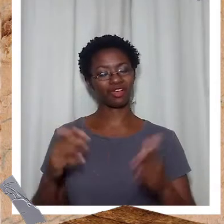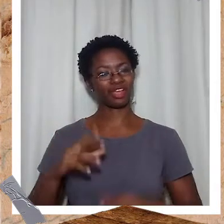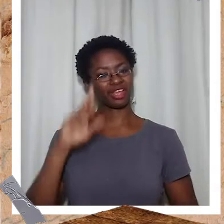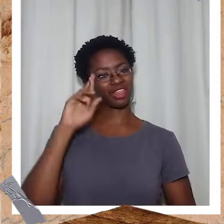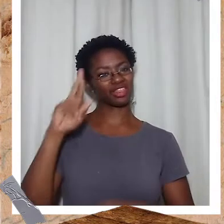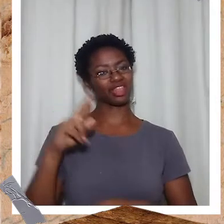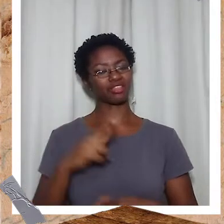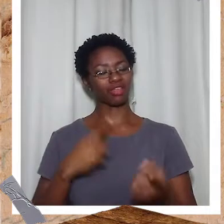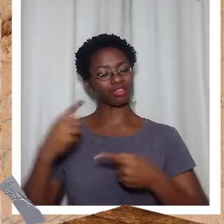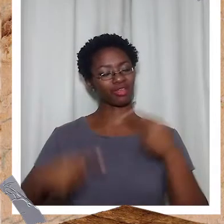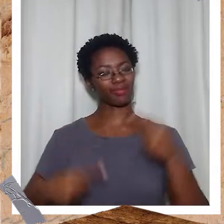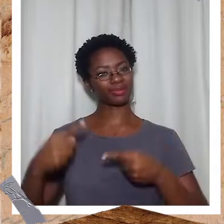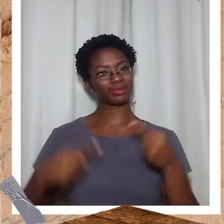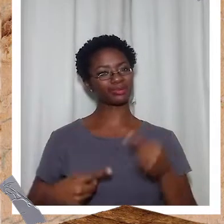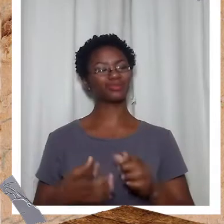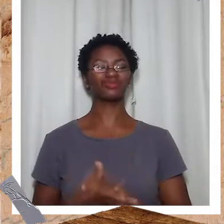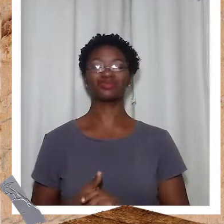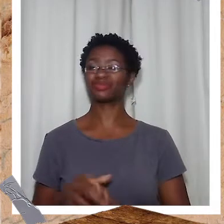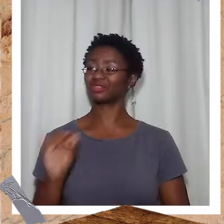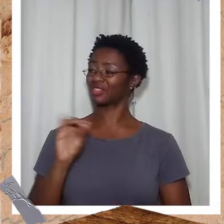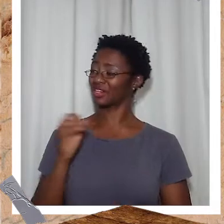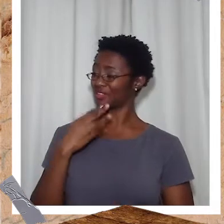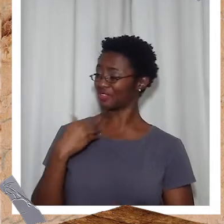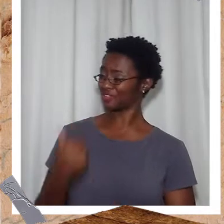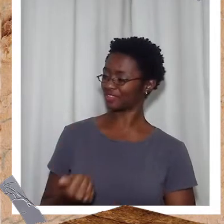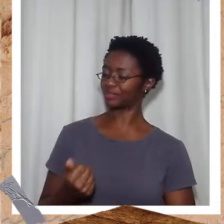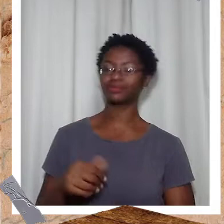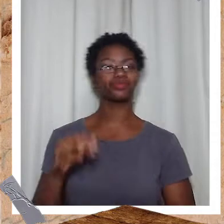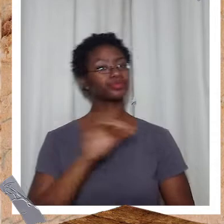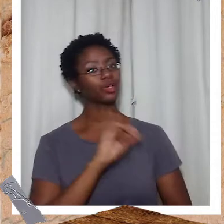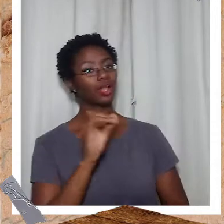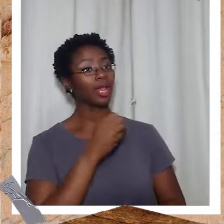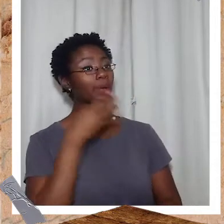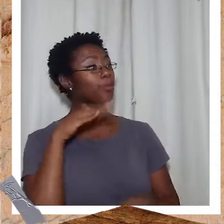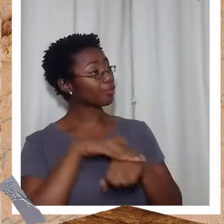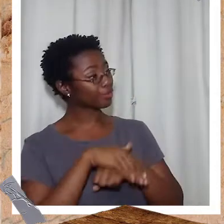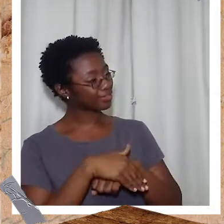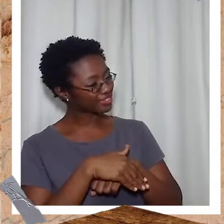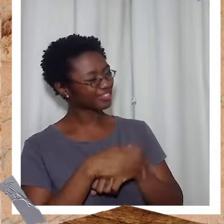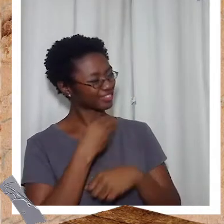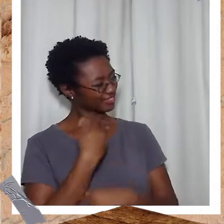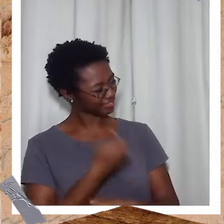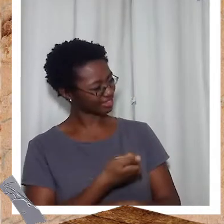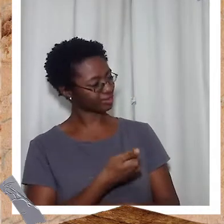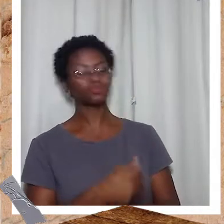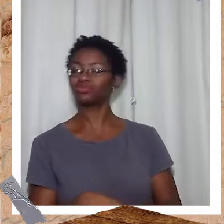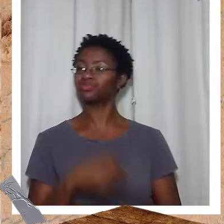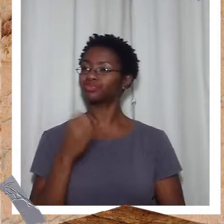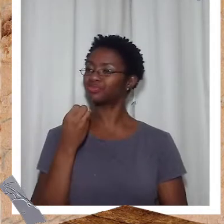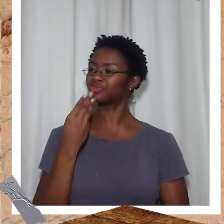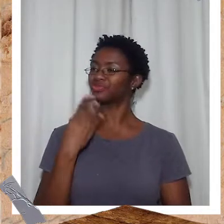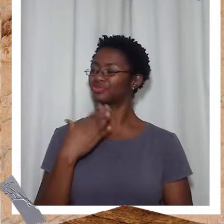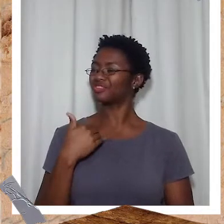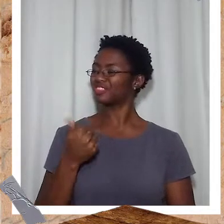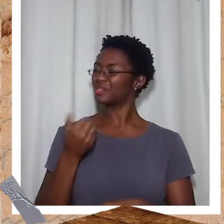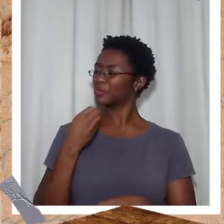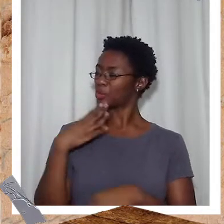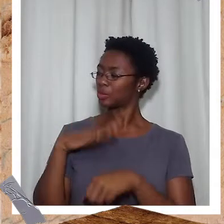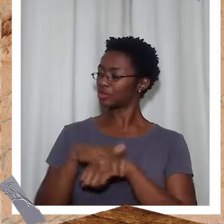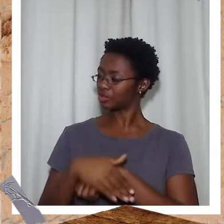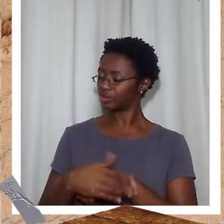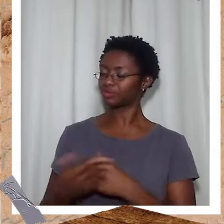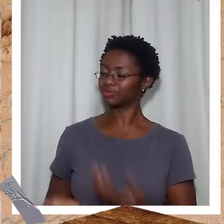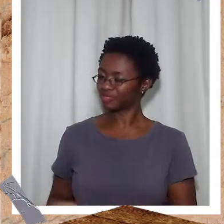Oi, Marcelo, tudo bom? Olá, Dani, boa noite, tudo bem? Boa noite, meu querido. Então,